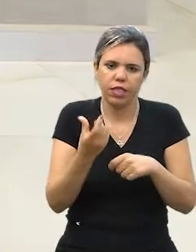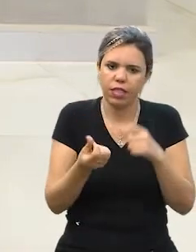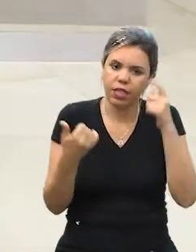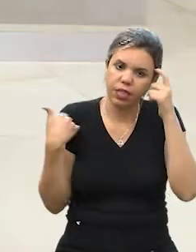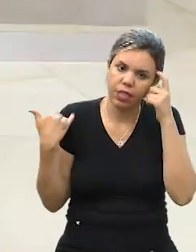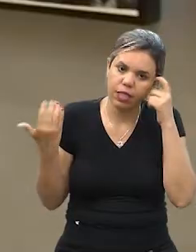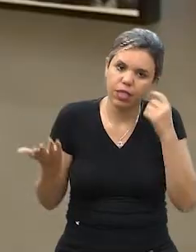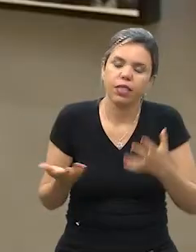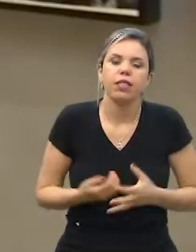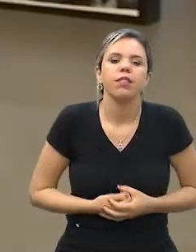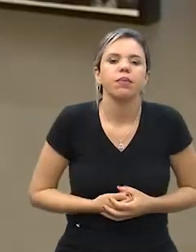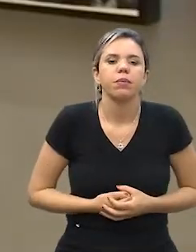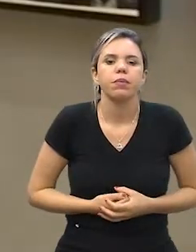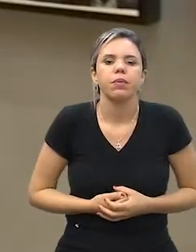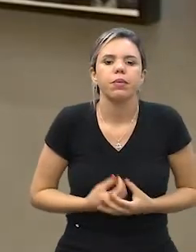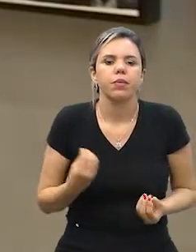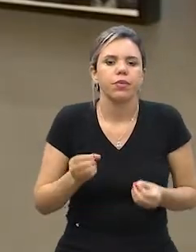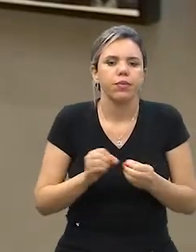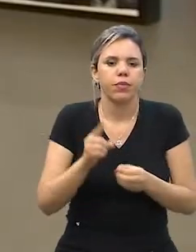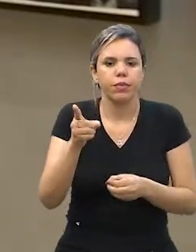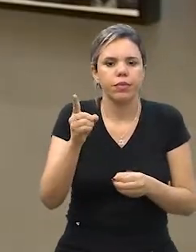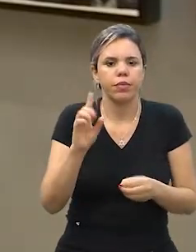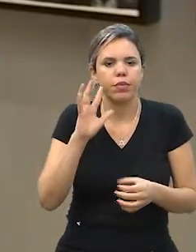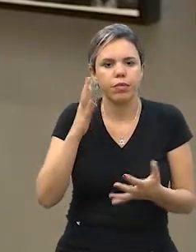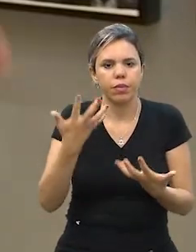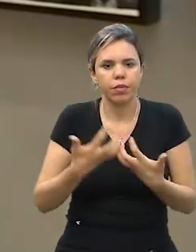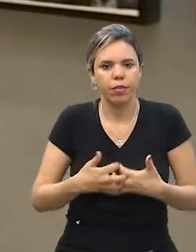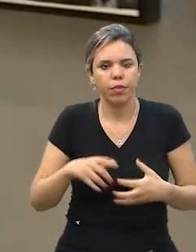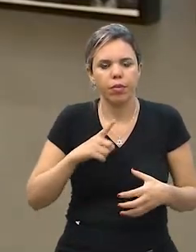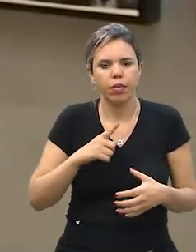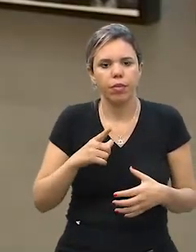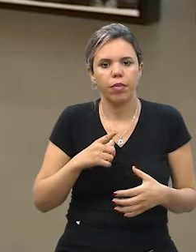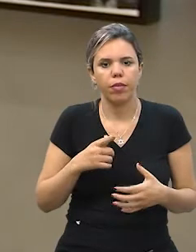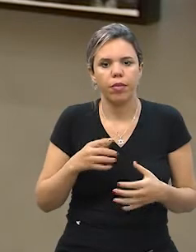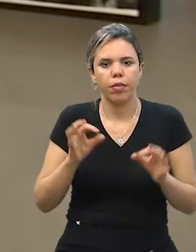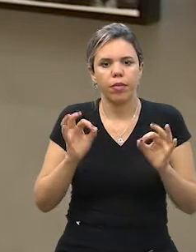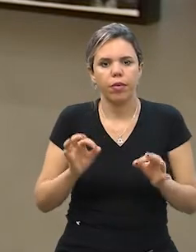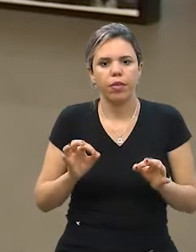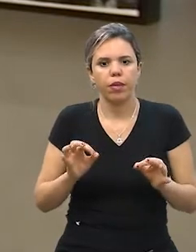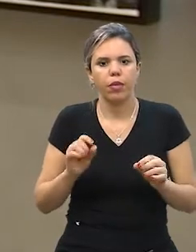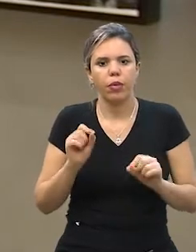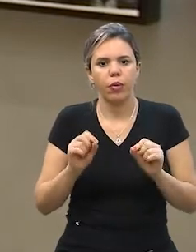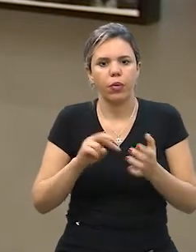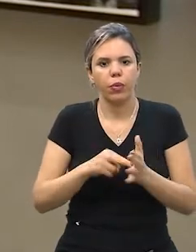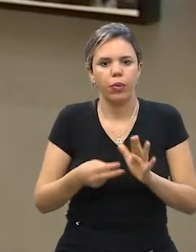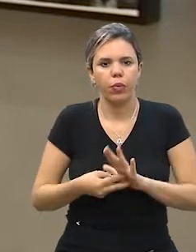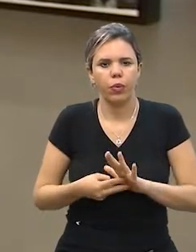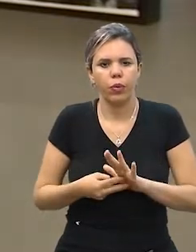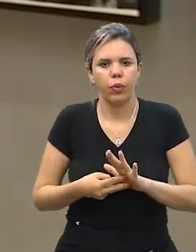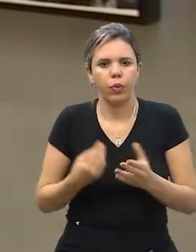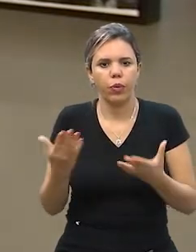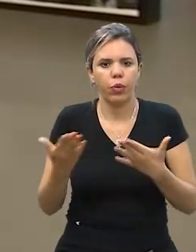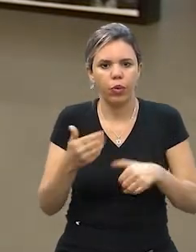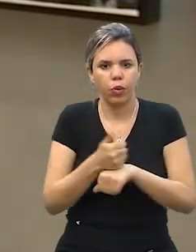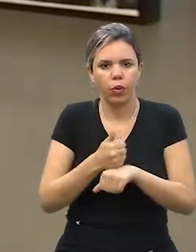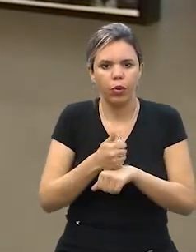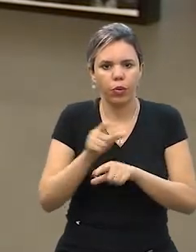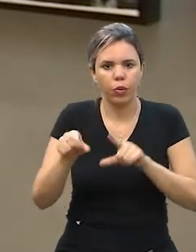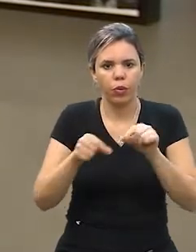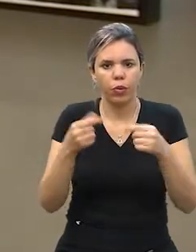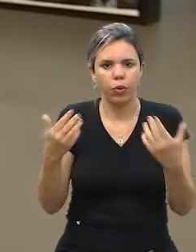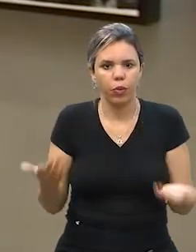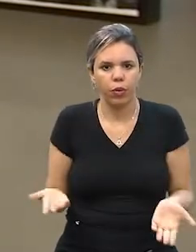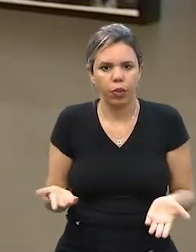16 anos, como que você tem um discernimento correto do que qual profissão escolher,